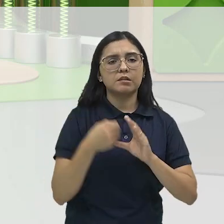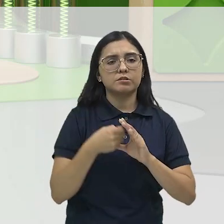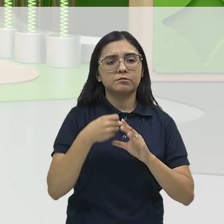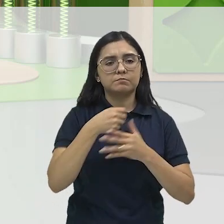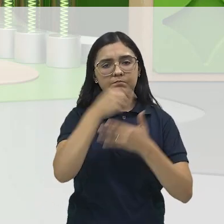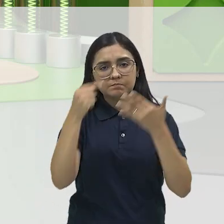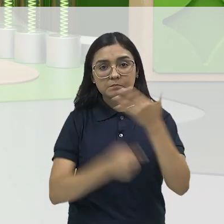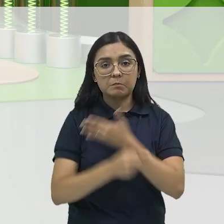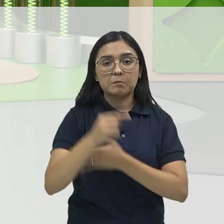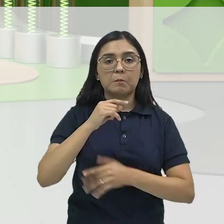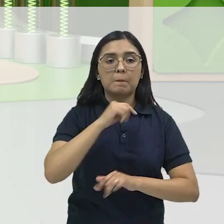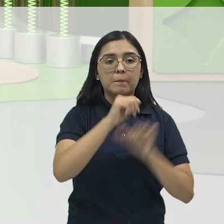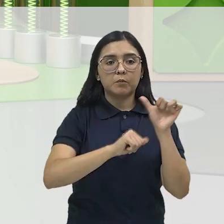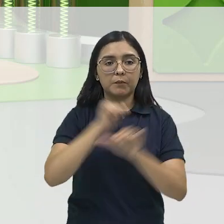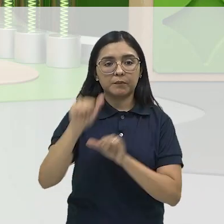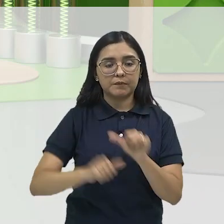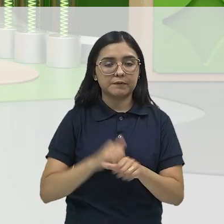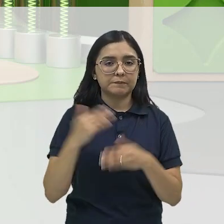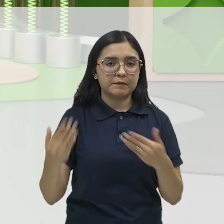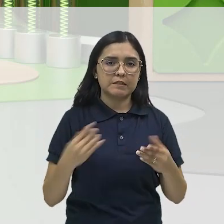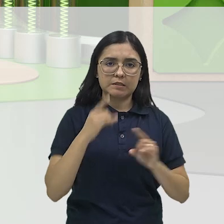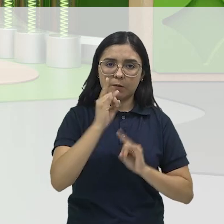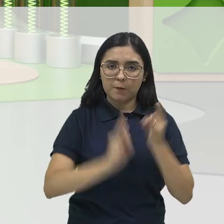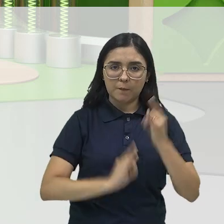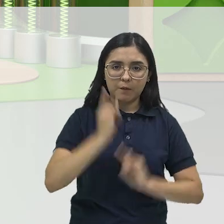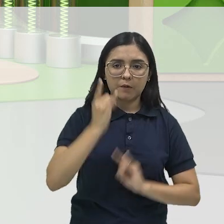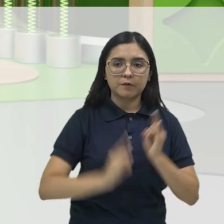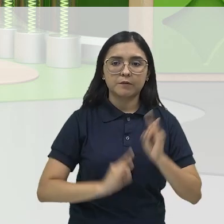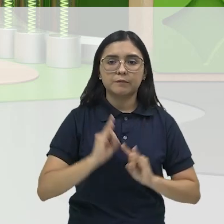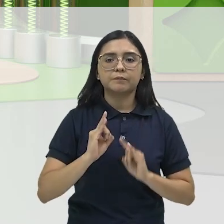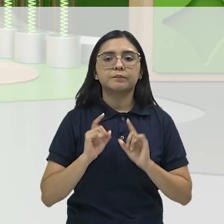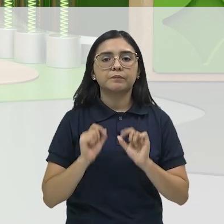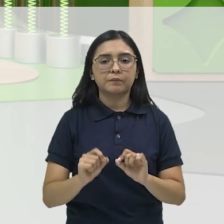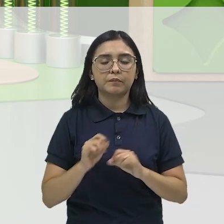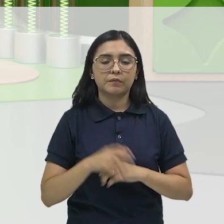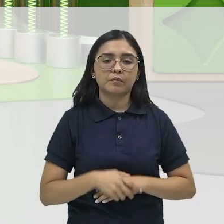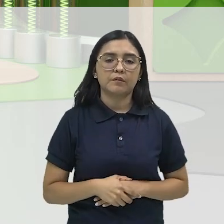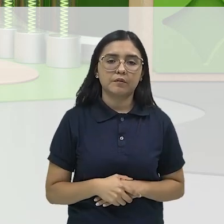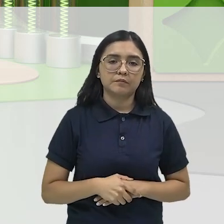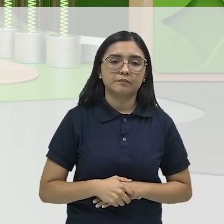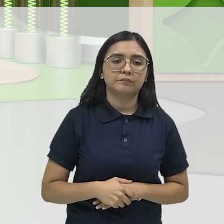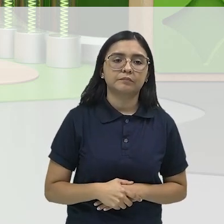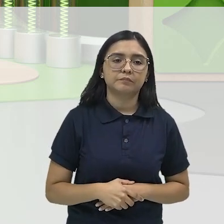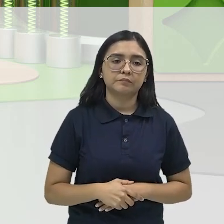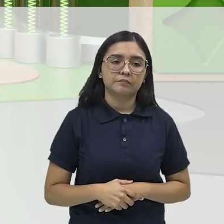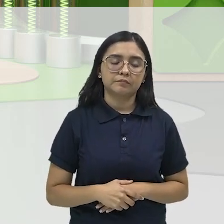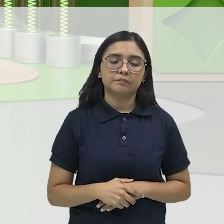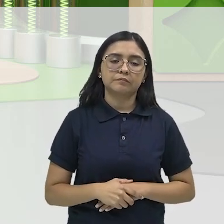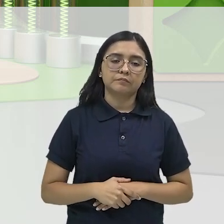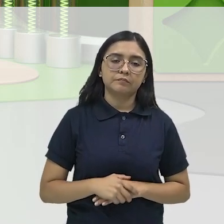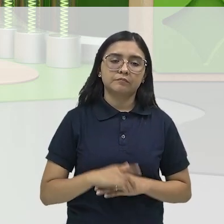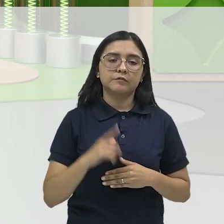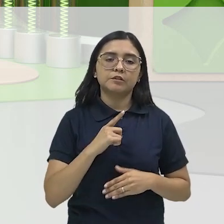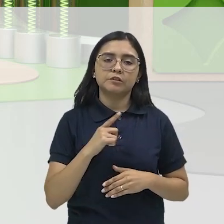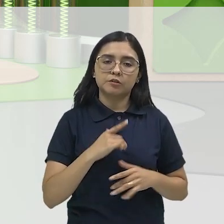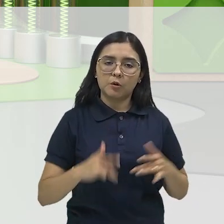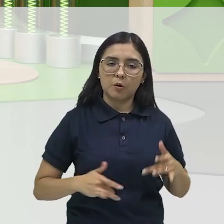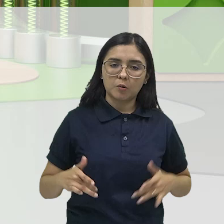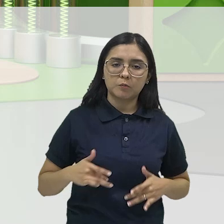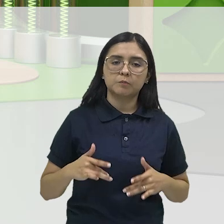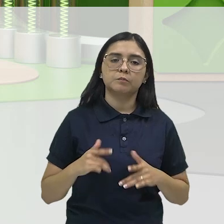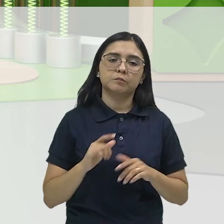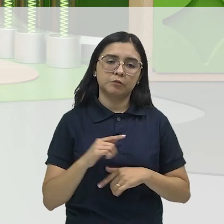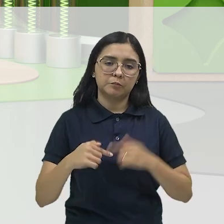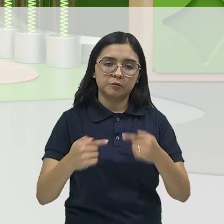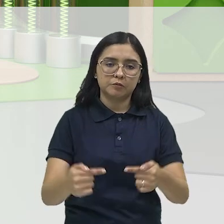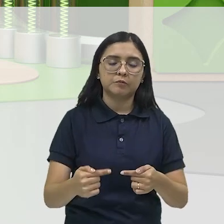gente tá vendo aí que esses hormônios, eles vão agir sobre esses órgãos reprodutivos, agir sobre o organismo de